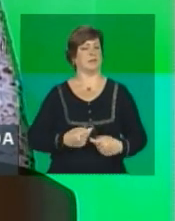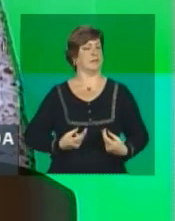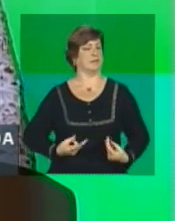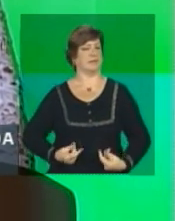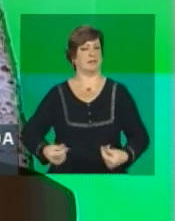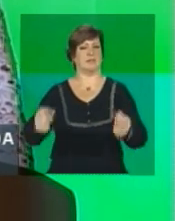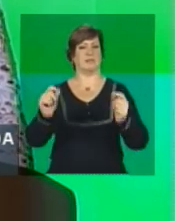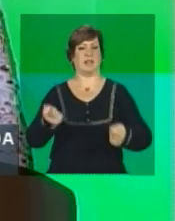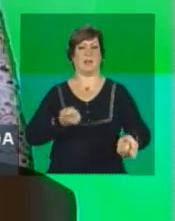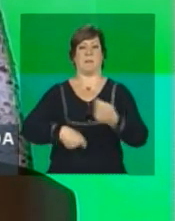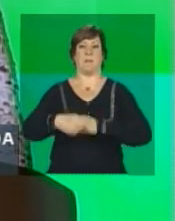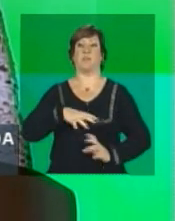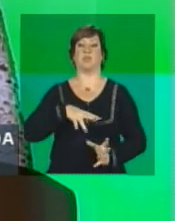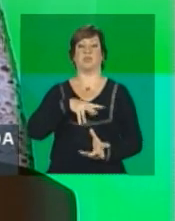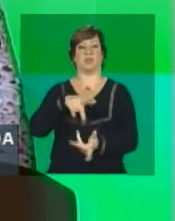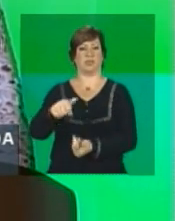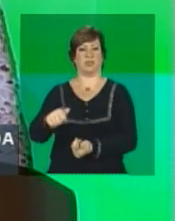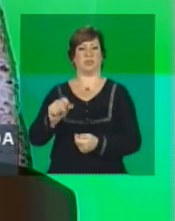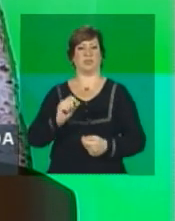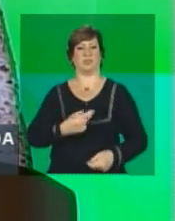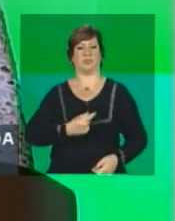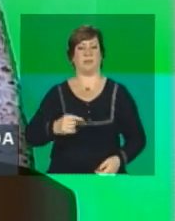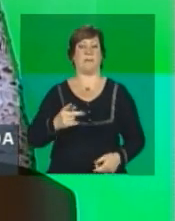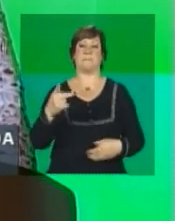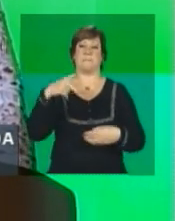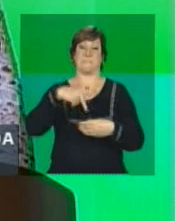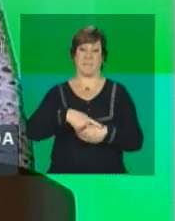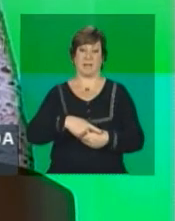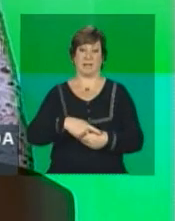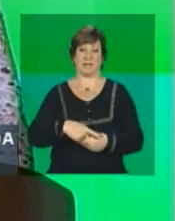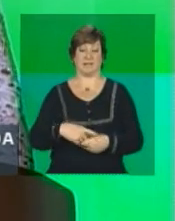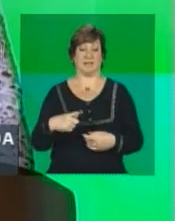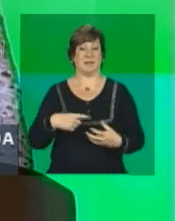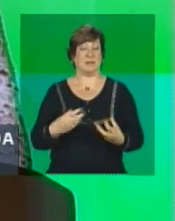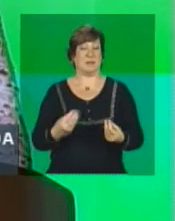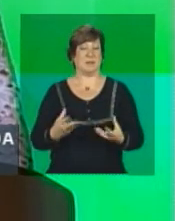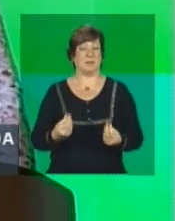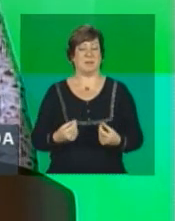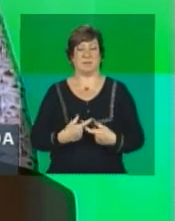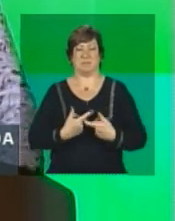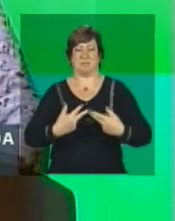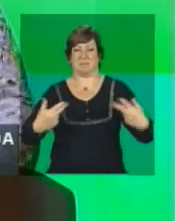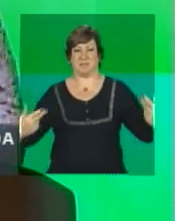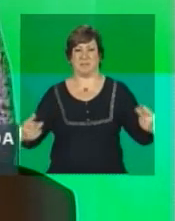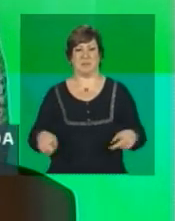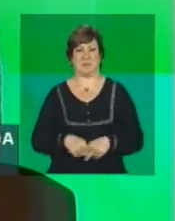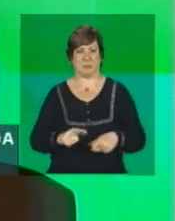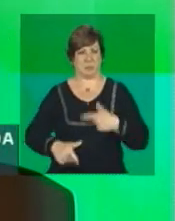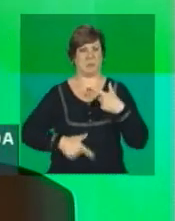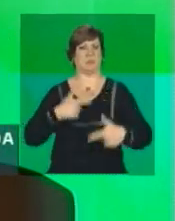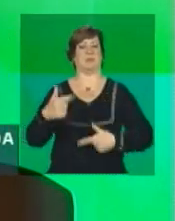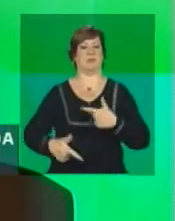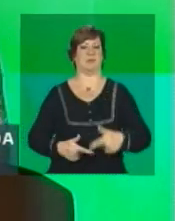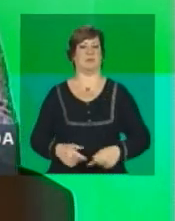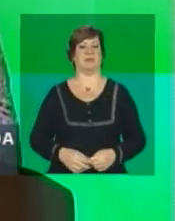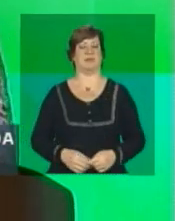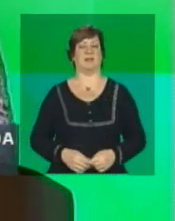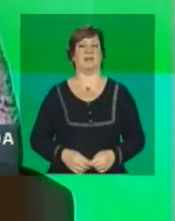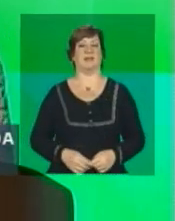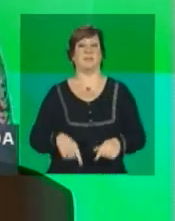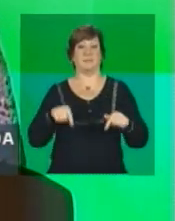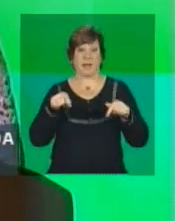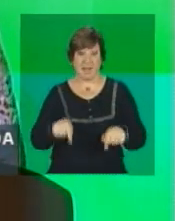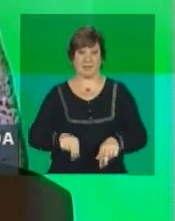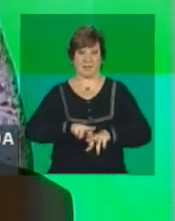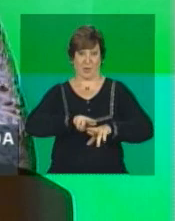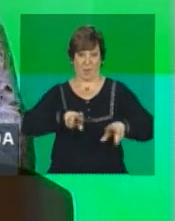no mercado mundial de petróleo tão assimétrico e tão agressivo. Esses